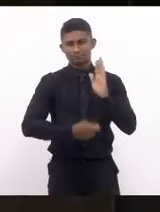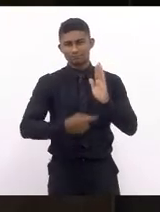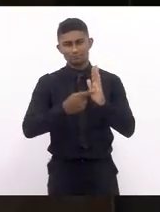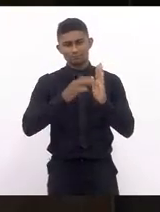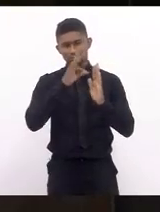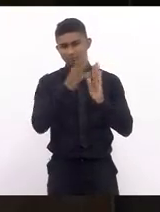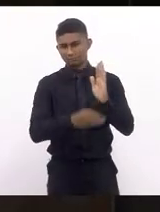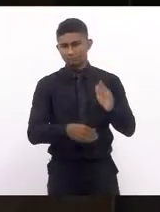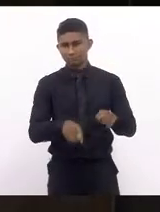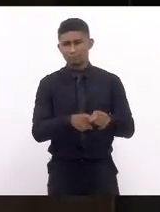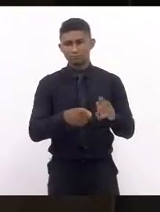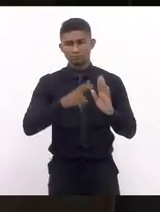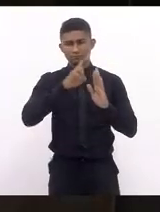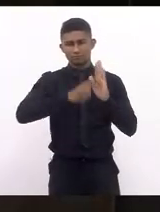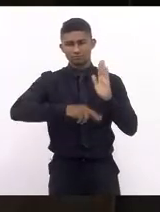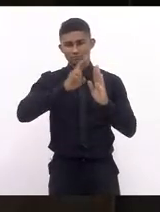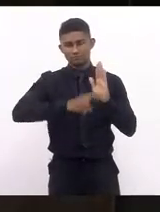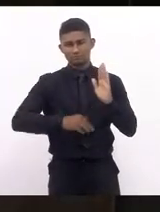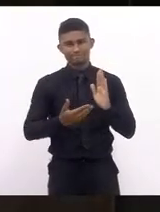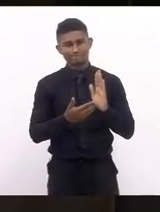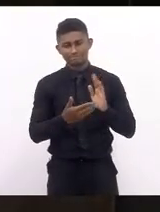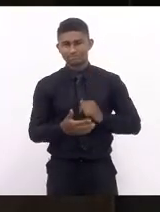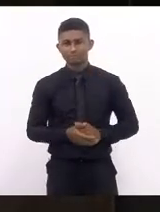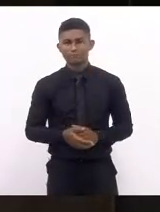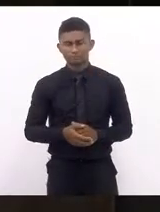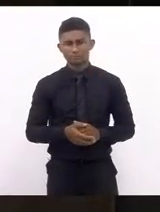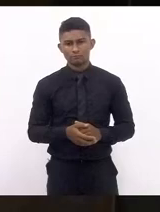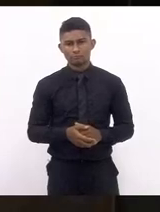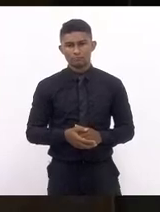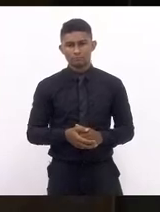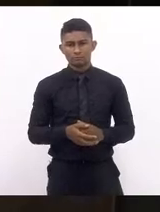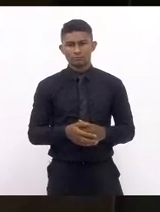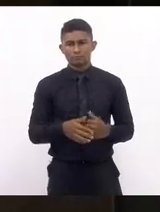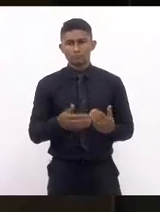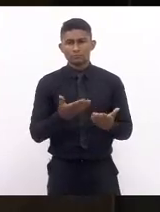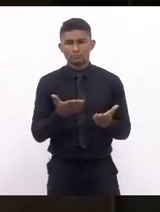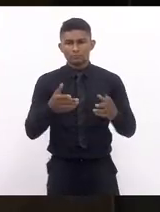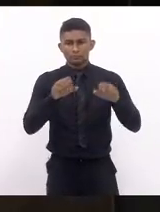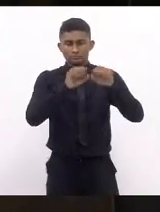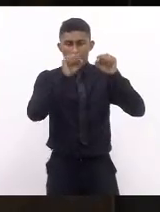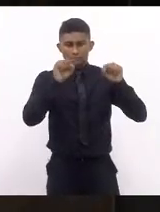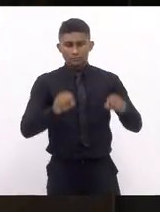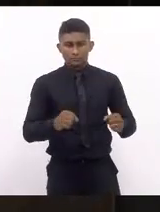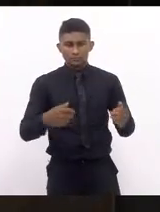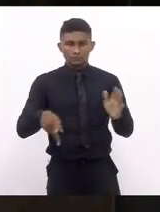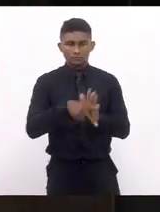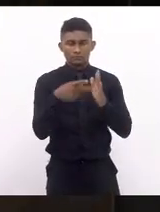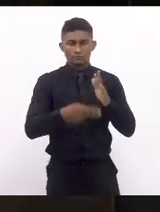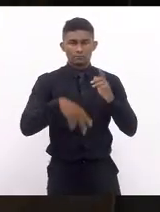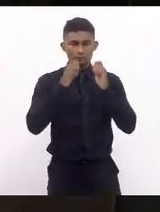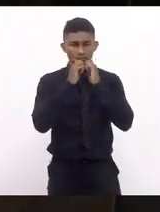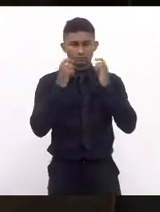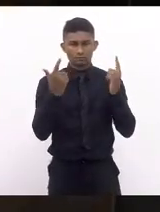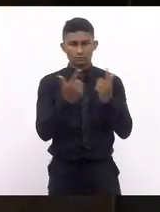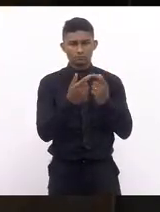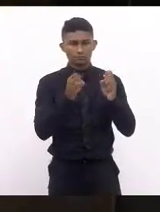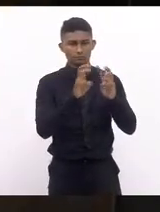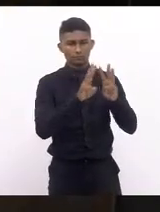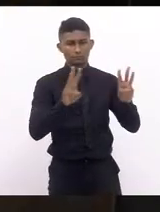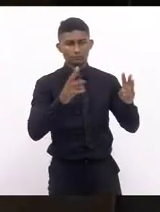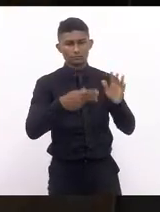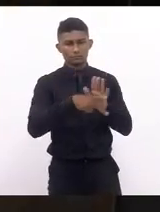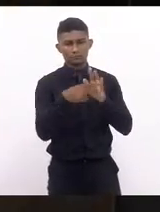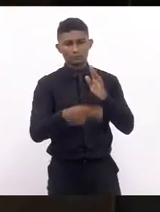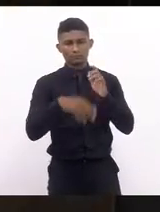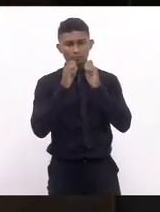integral e relatório de transmissão de tramitação estão no sistema informatizado da casa e disponíveis no site